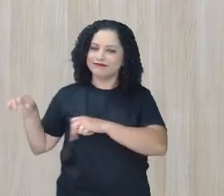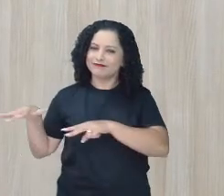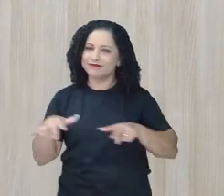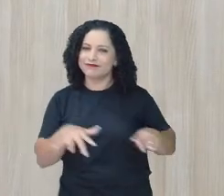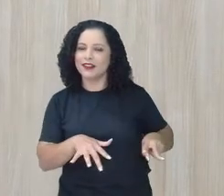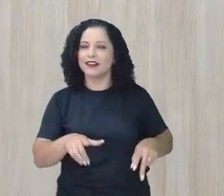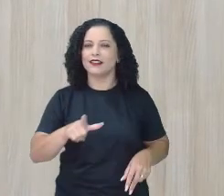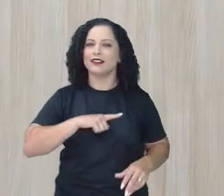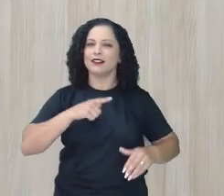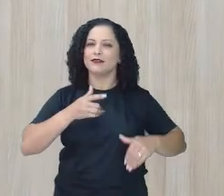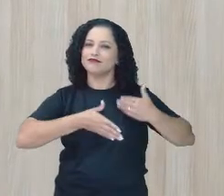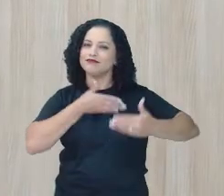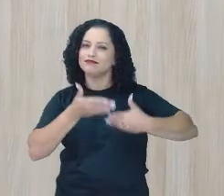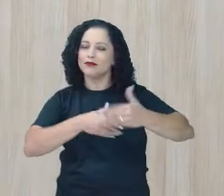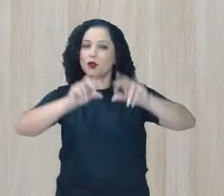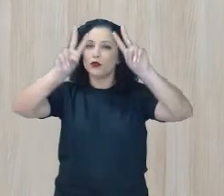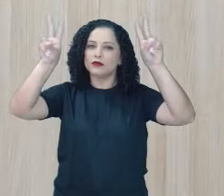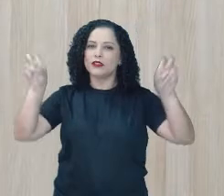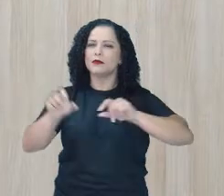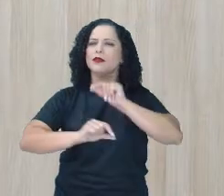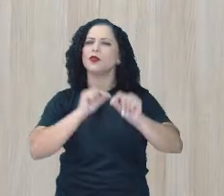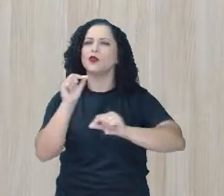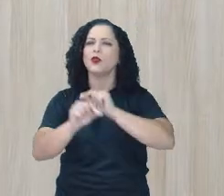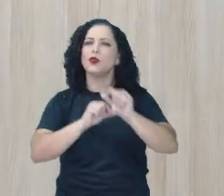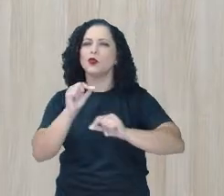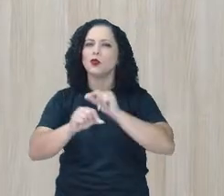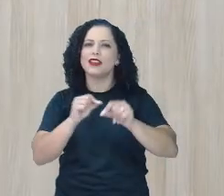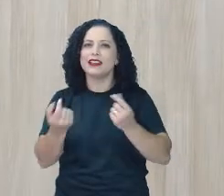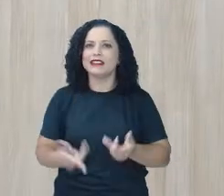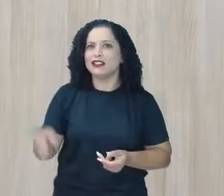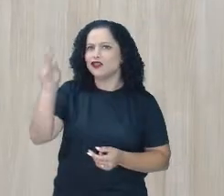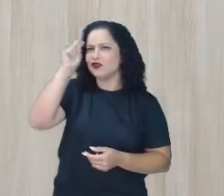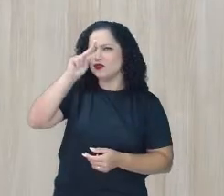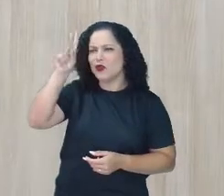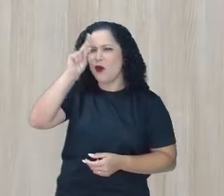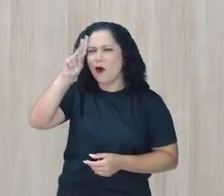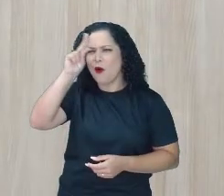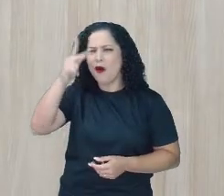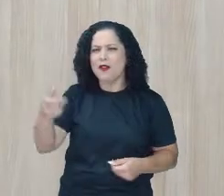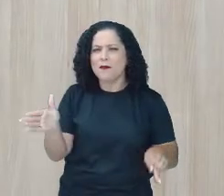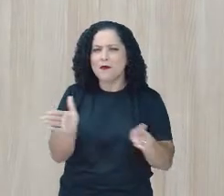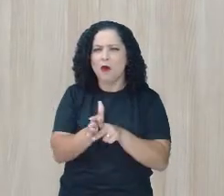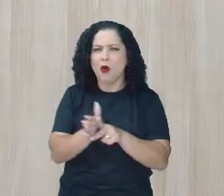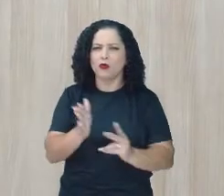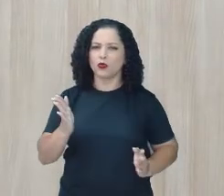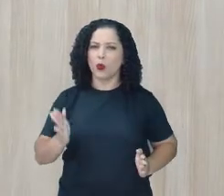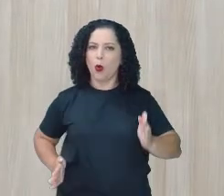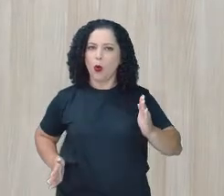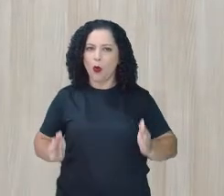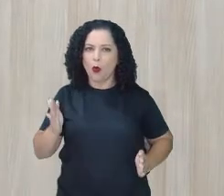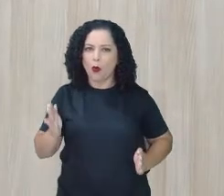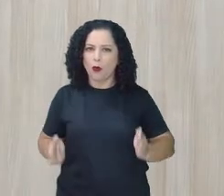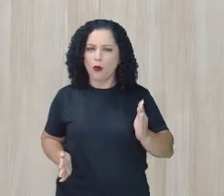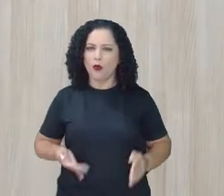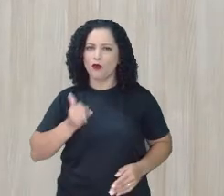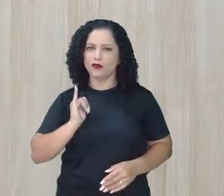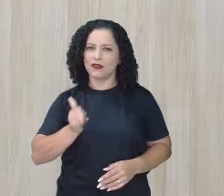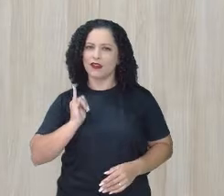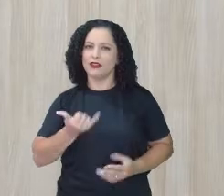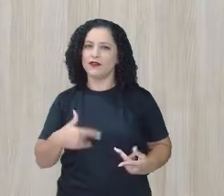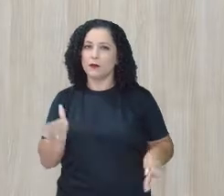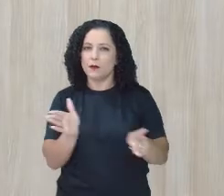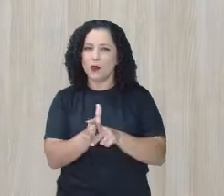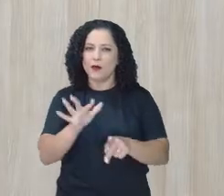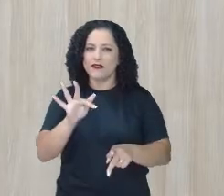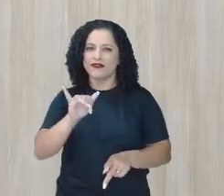gente continua falando aí sobre ficção, né? A gente já conversou um pouquinho sobre como é a narrativa de ficção